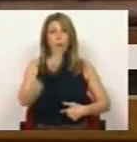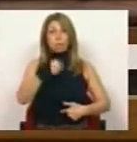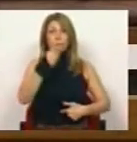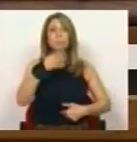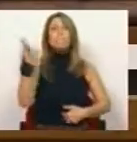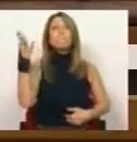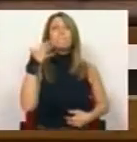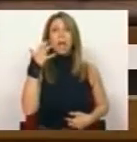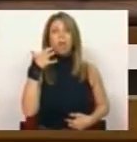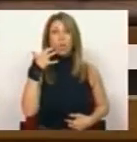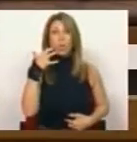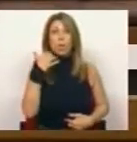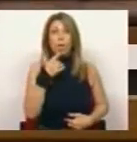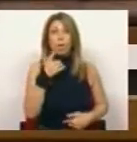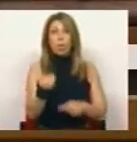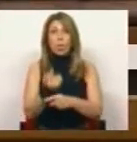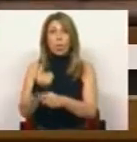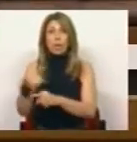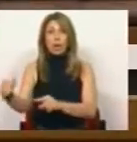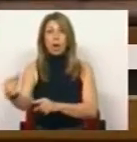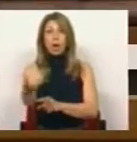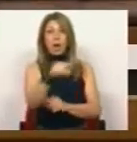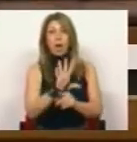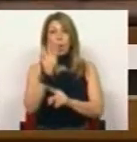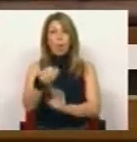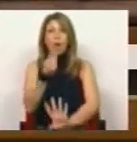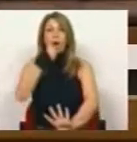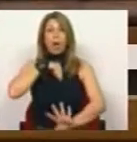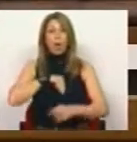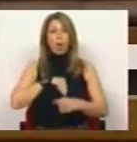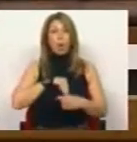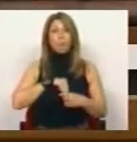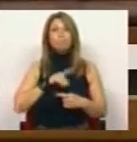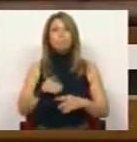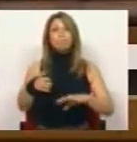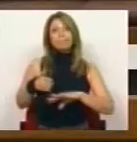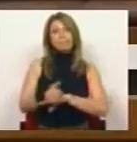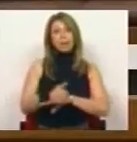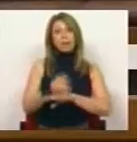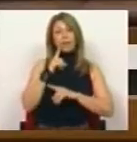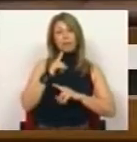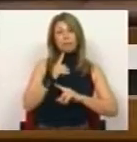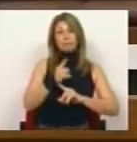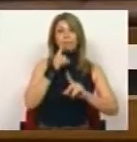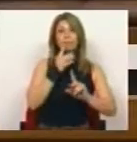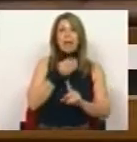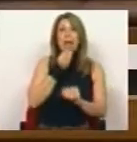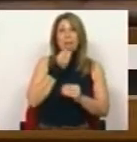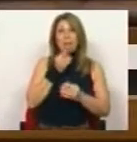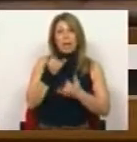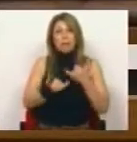significa que ingerem os resíduos de plástico e que, dessa forma, através da cadeia alimentar, a contaminação e